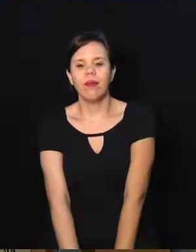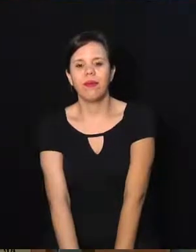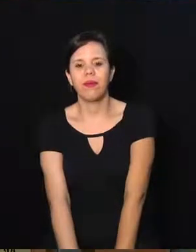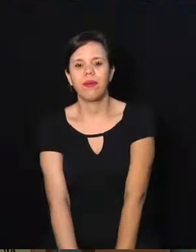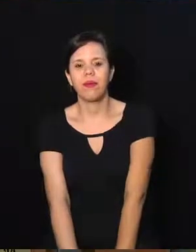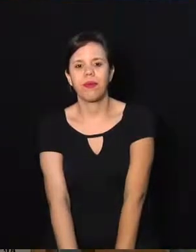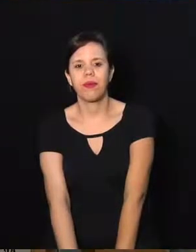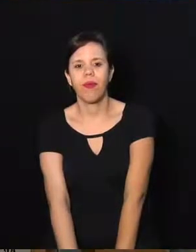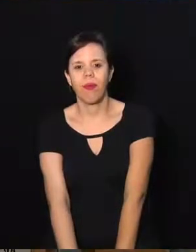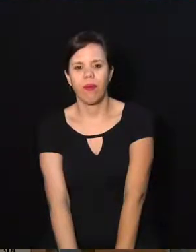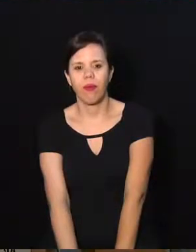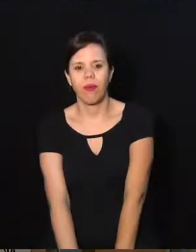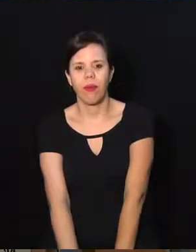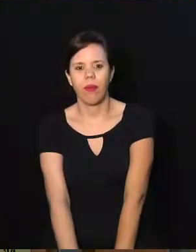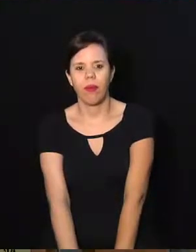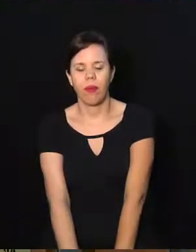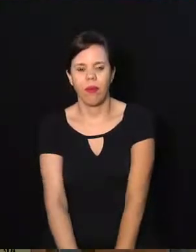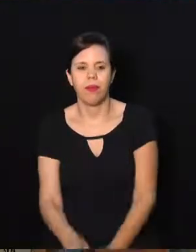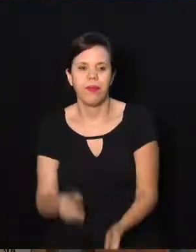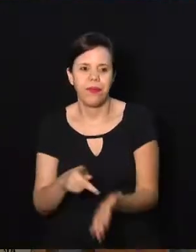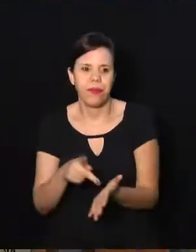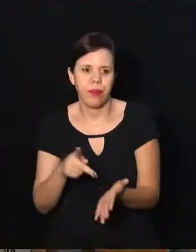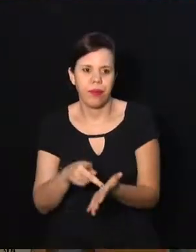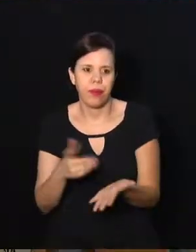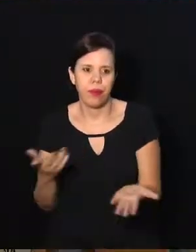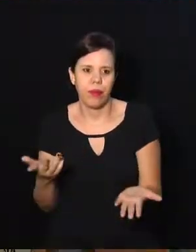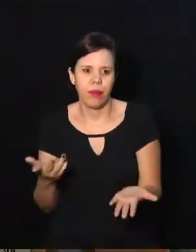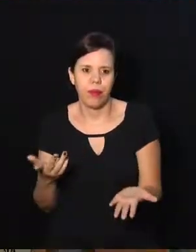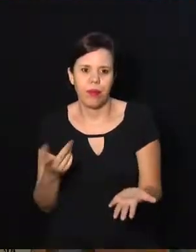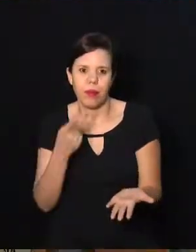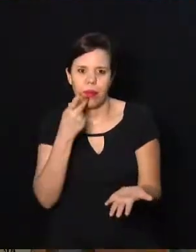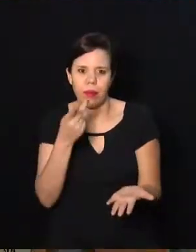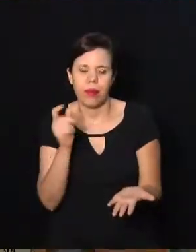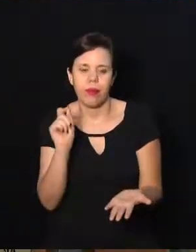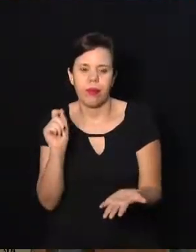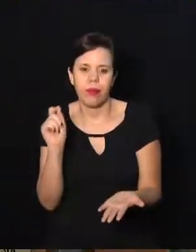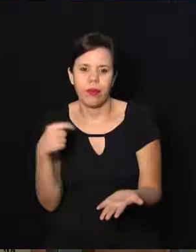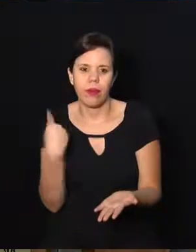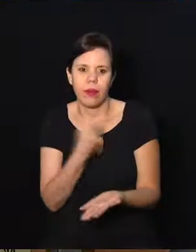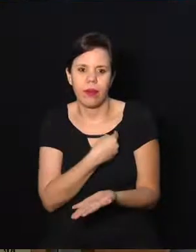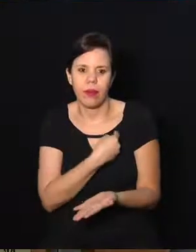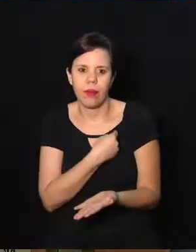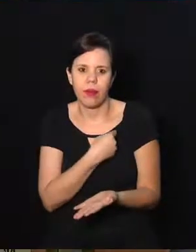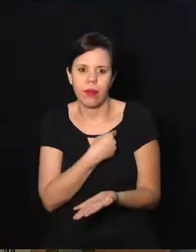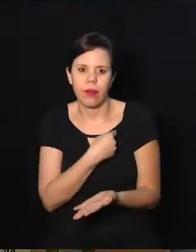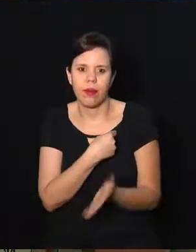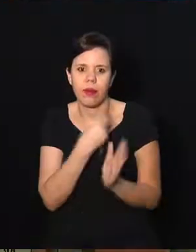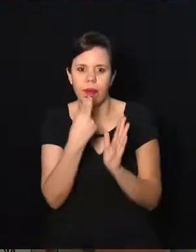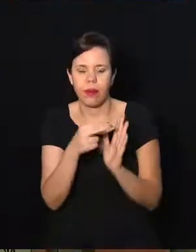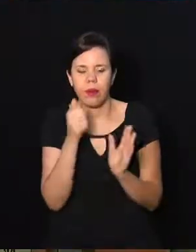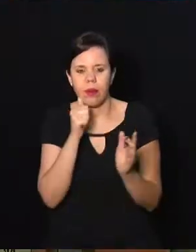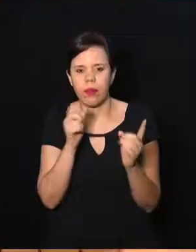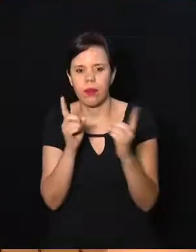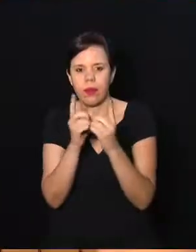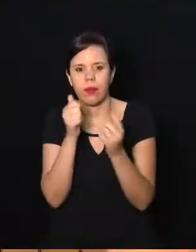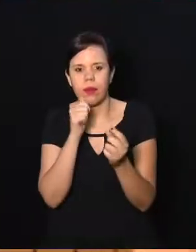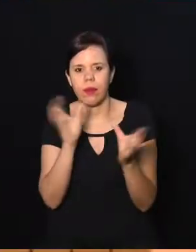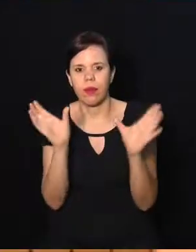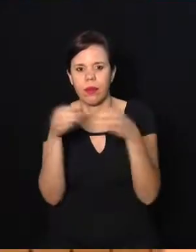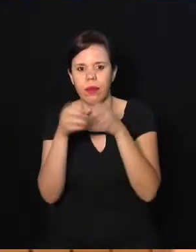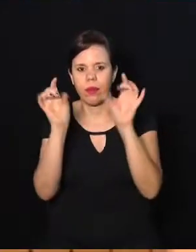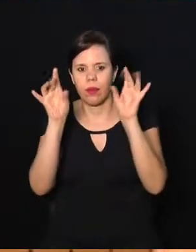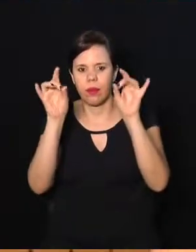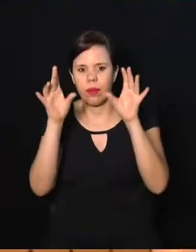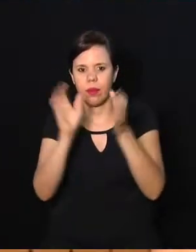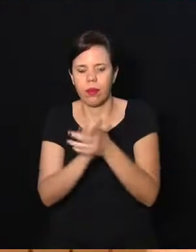Só uma palavra. Pois não. Na verdade, a referência dele é que nós fomos nomeados, eu e minha esposa, para a Comissão Especial